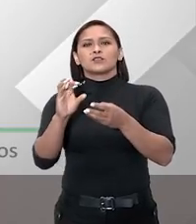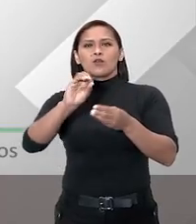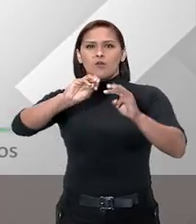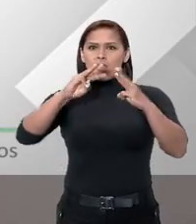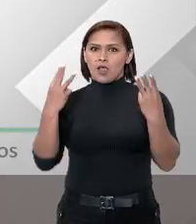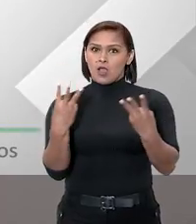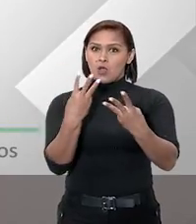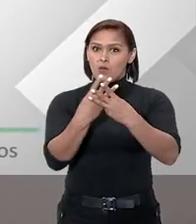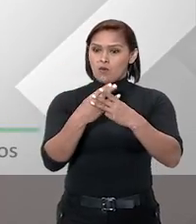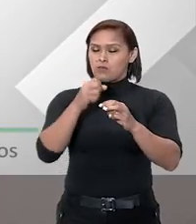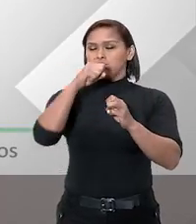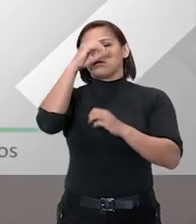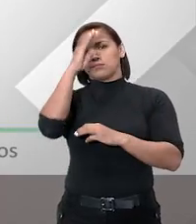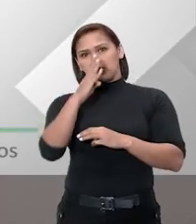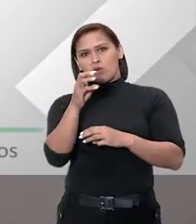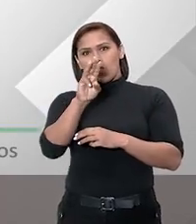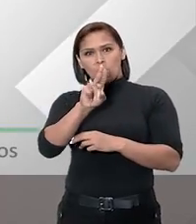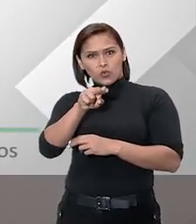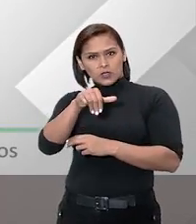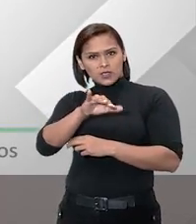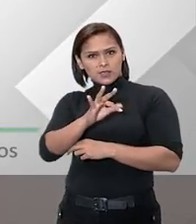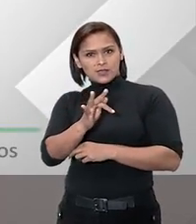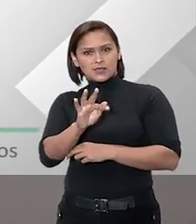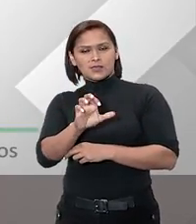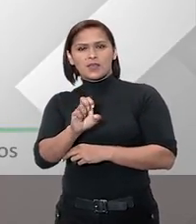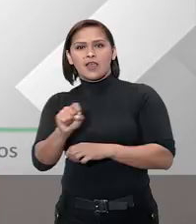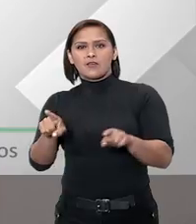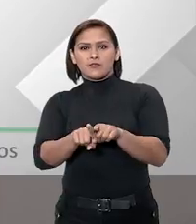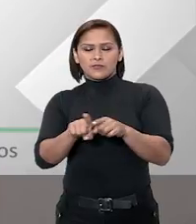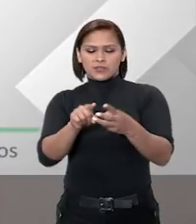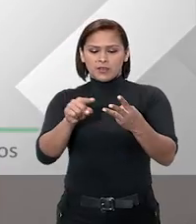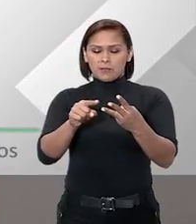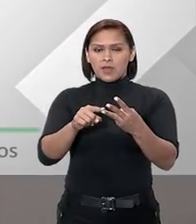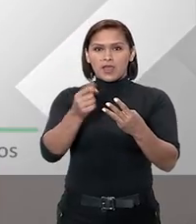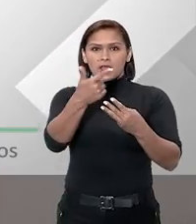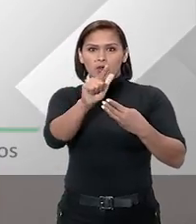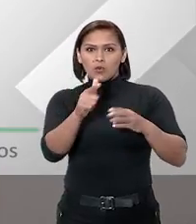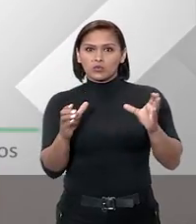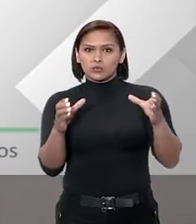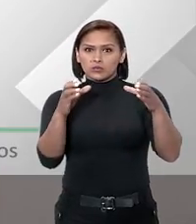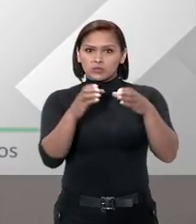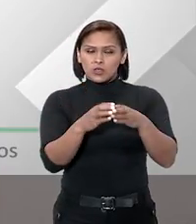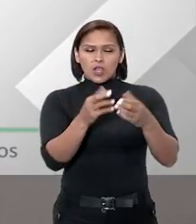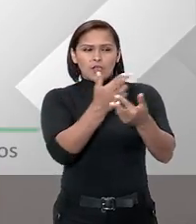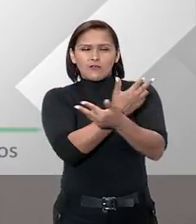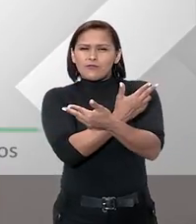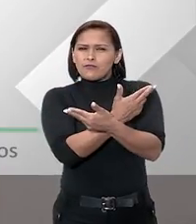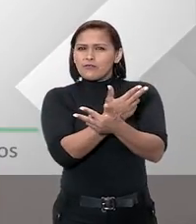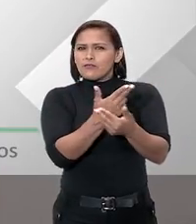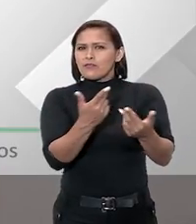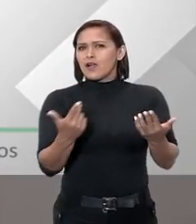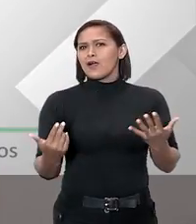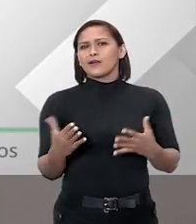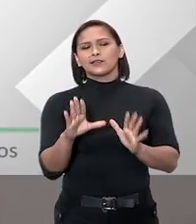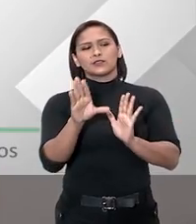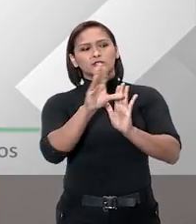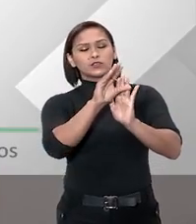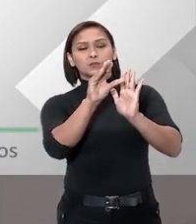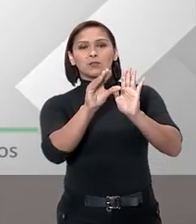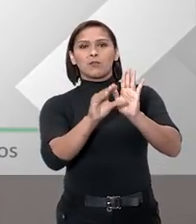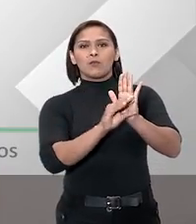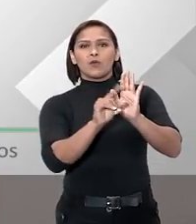Unidas para a Infância do Brasil, a UNICEF, e com a Childhood, dentre vários